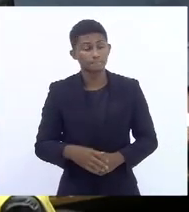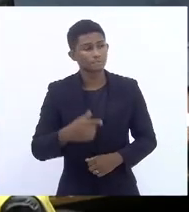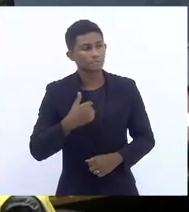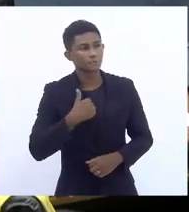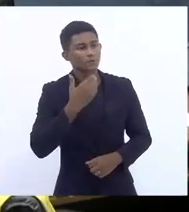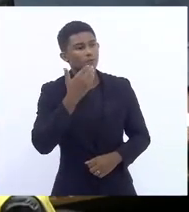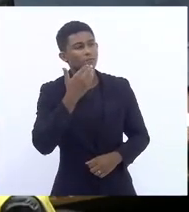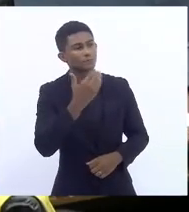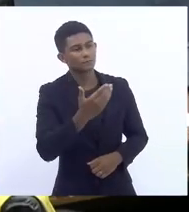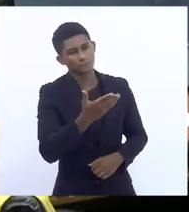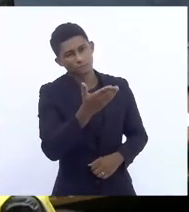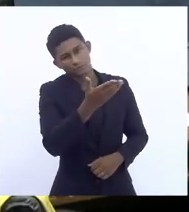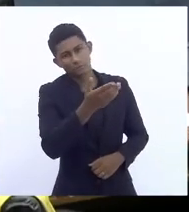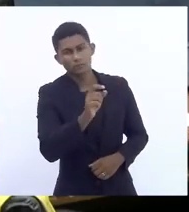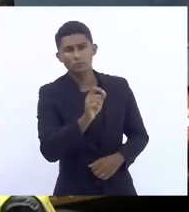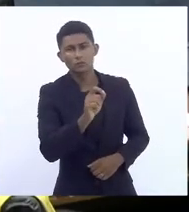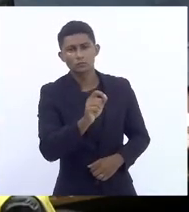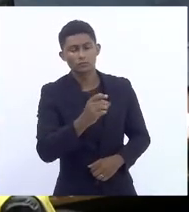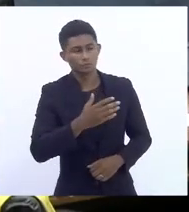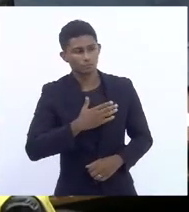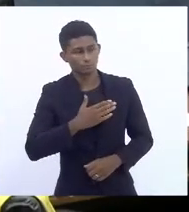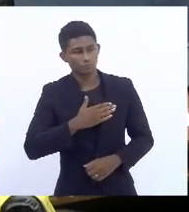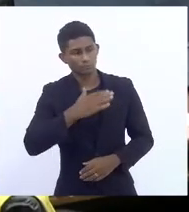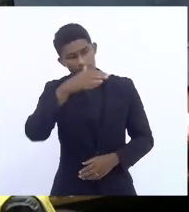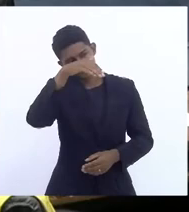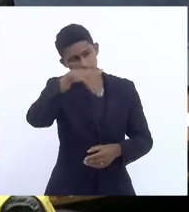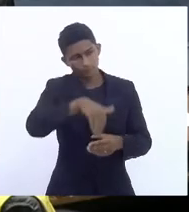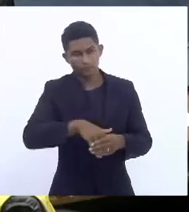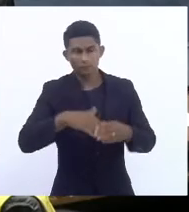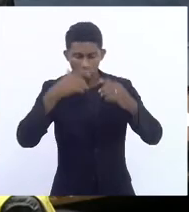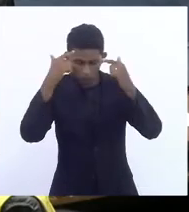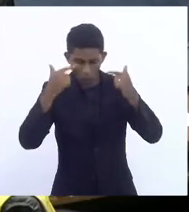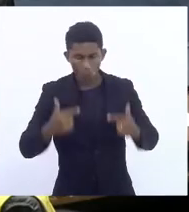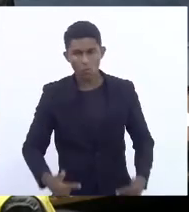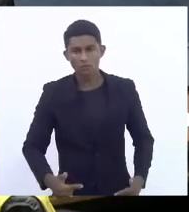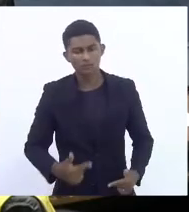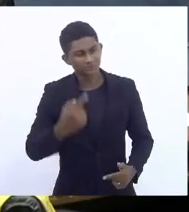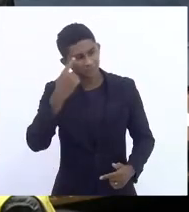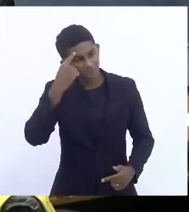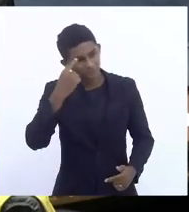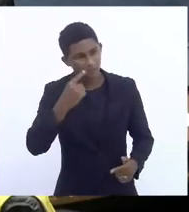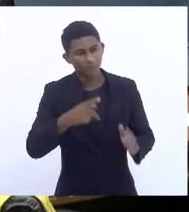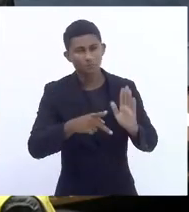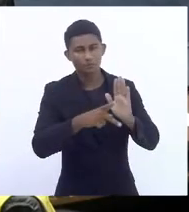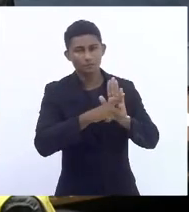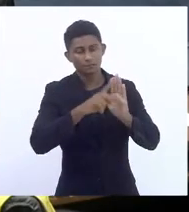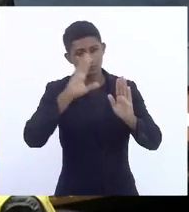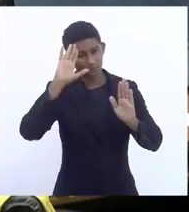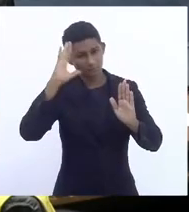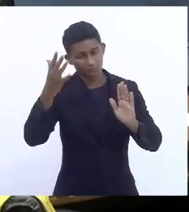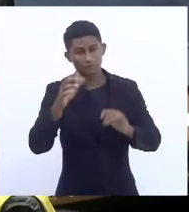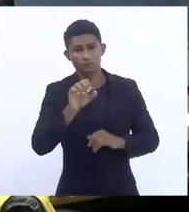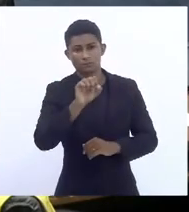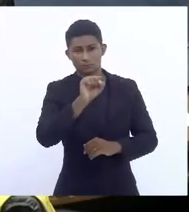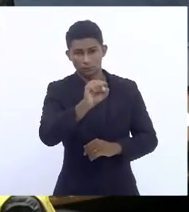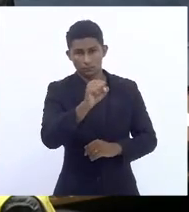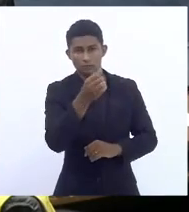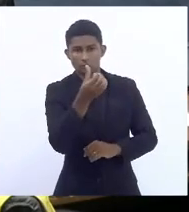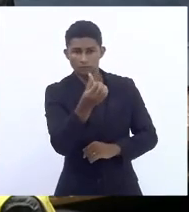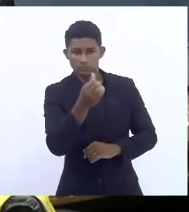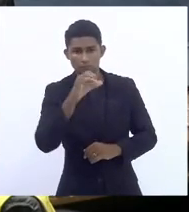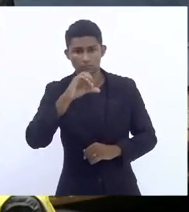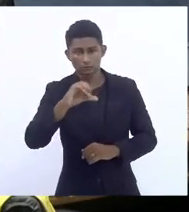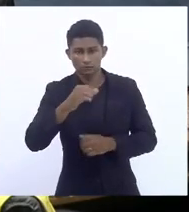Vossa Excelência que, para consignar meu voto pela abstenção no projeto de resolução número 869